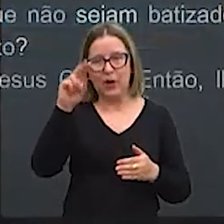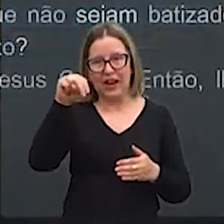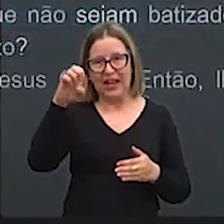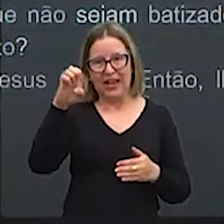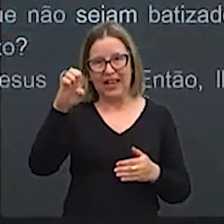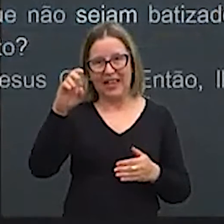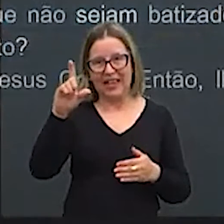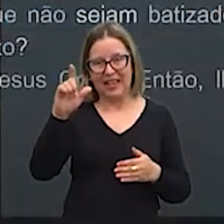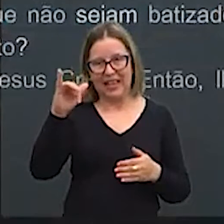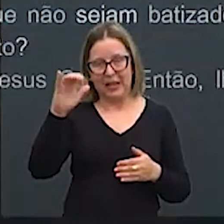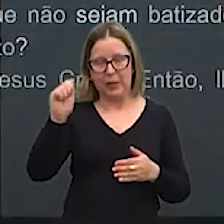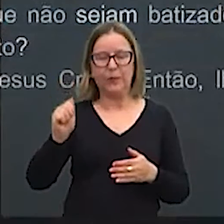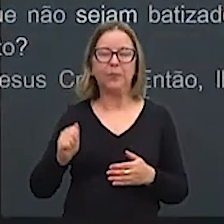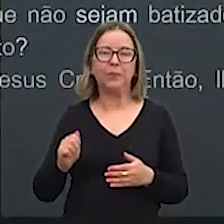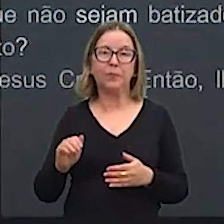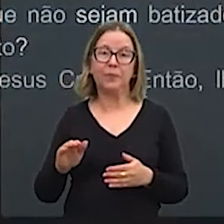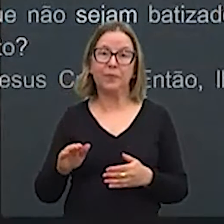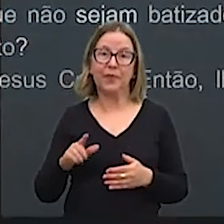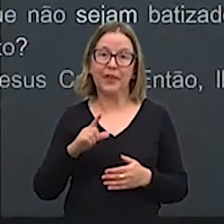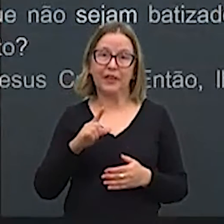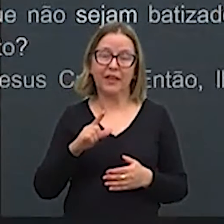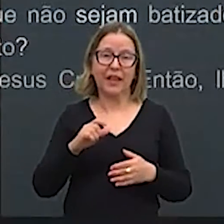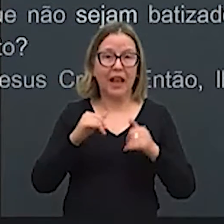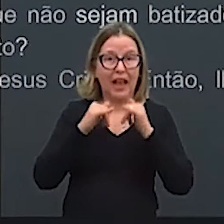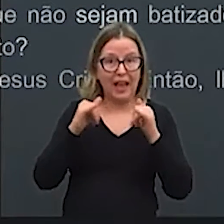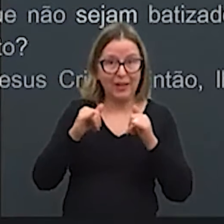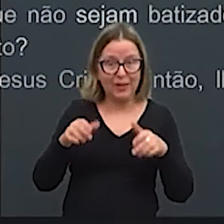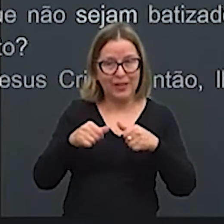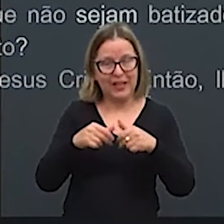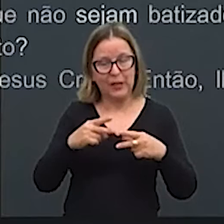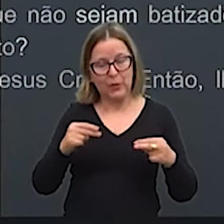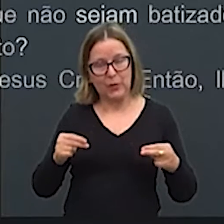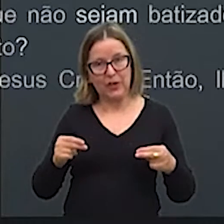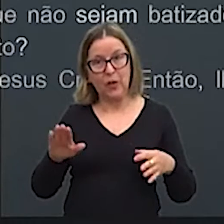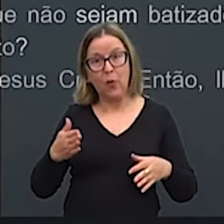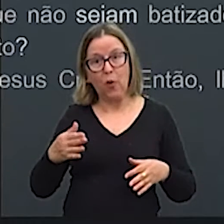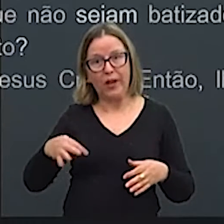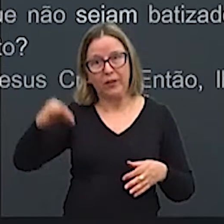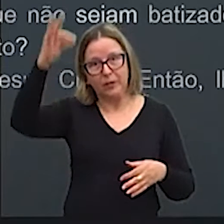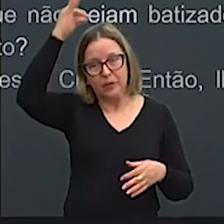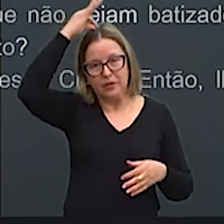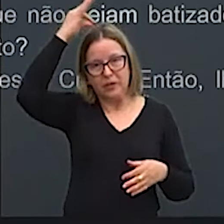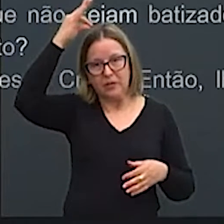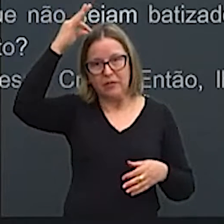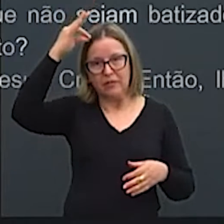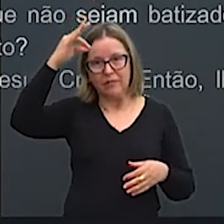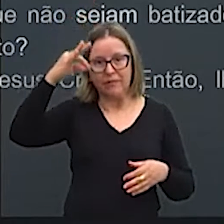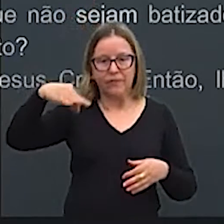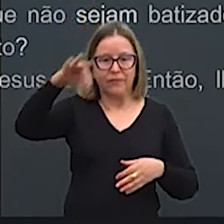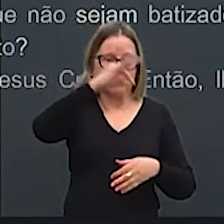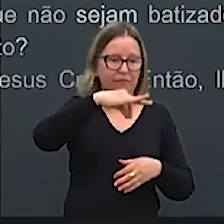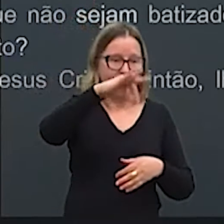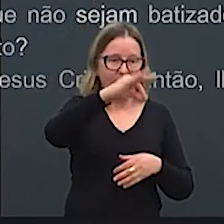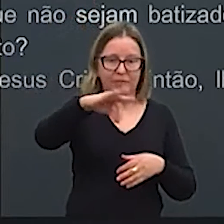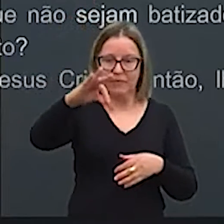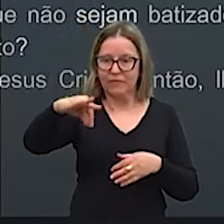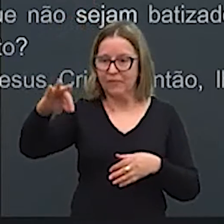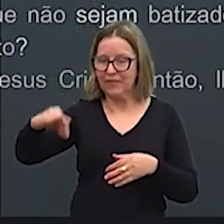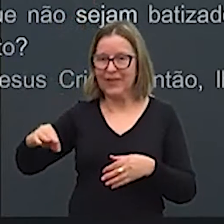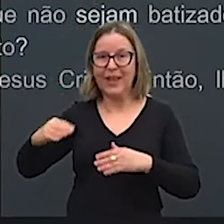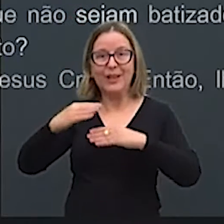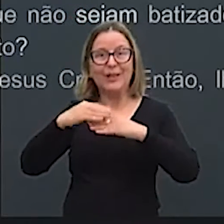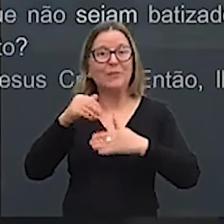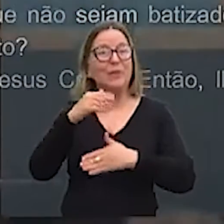Ainda Pedro falava estas coisas quando caiu o Espírito Santo sobre todos os que ouviam a palavra.